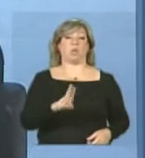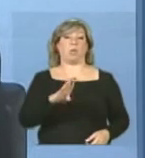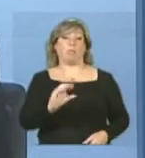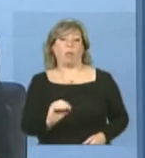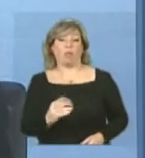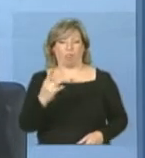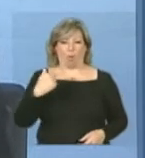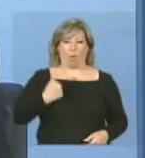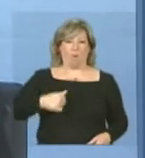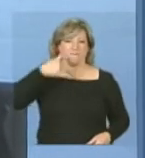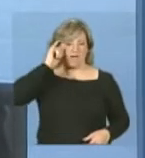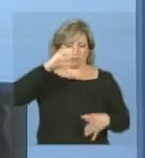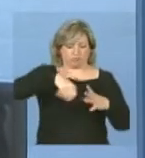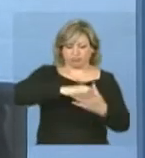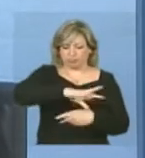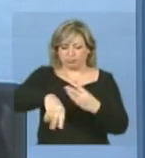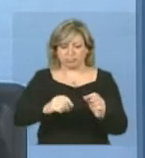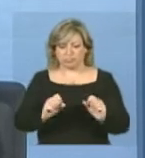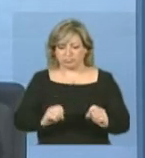não resultar